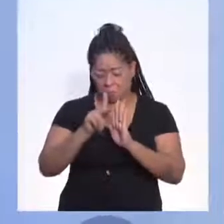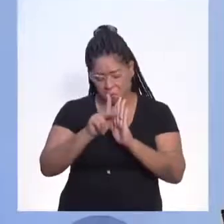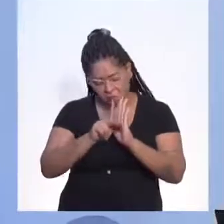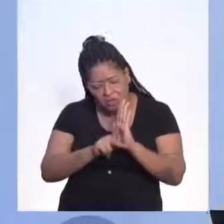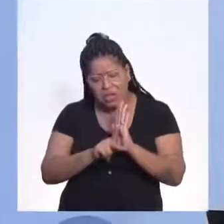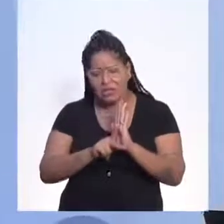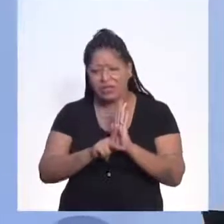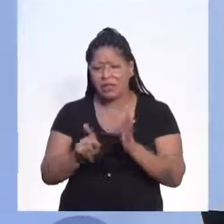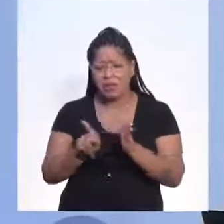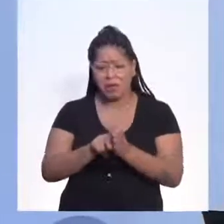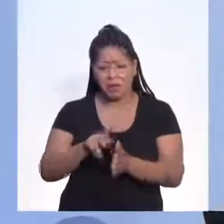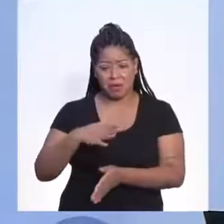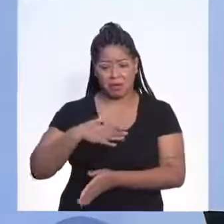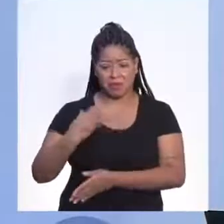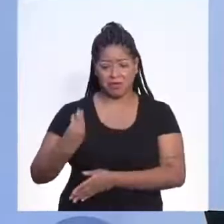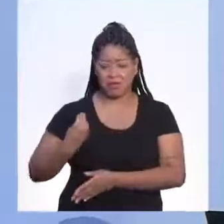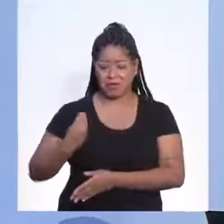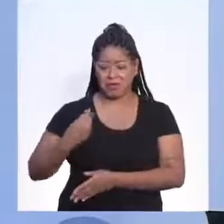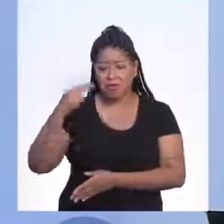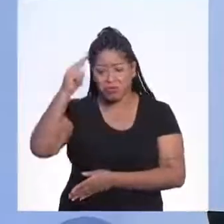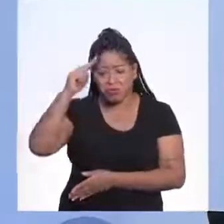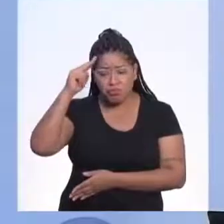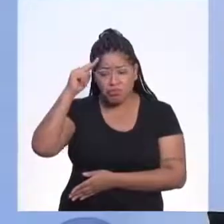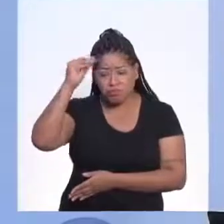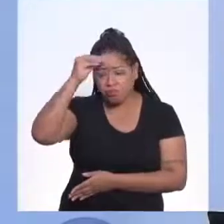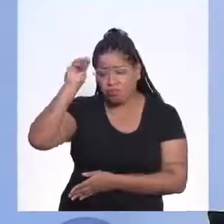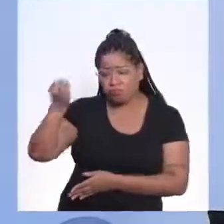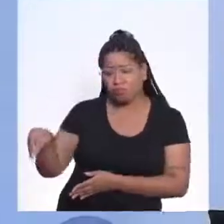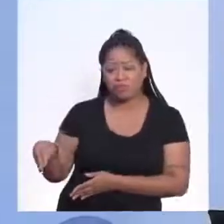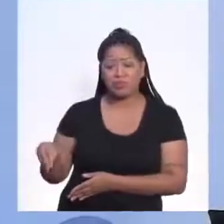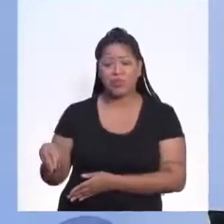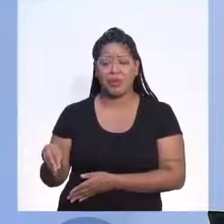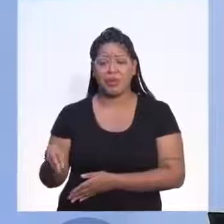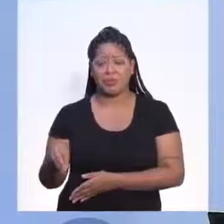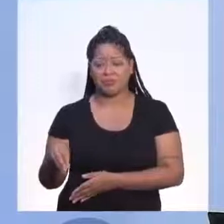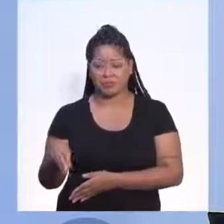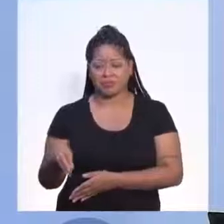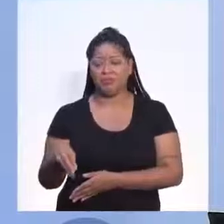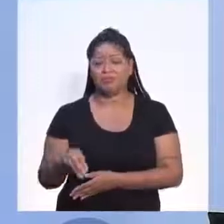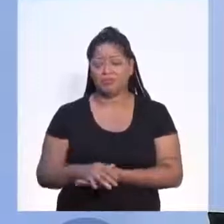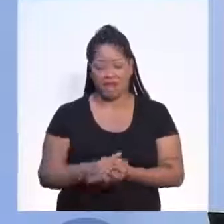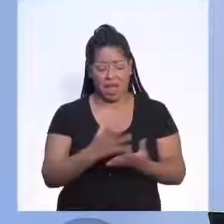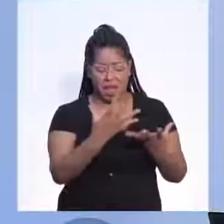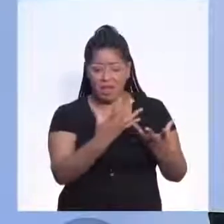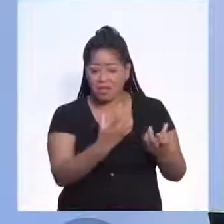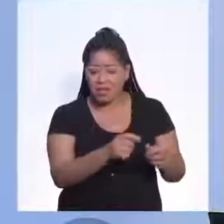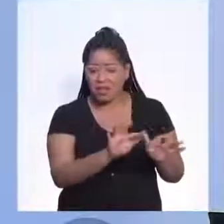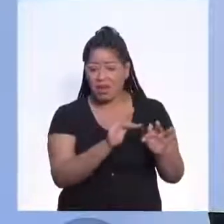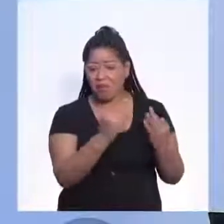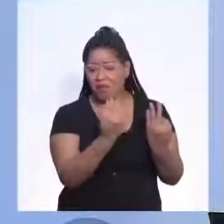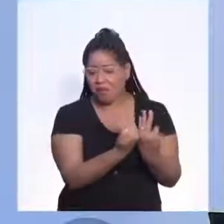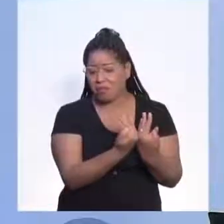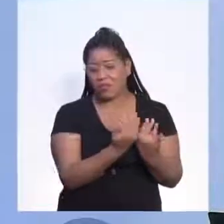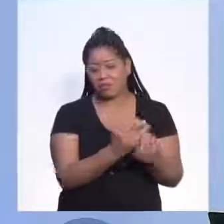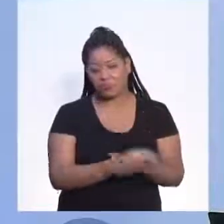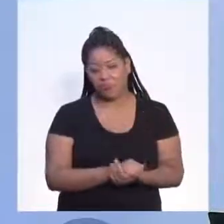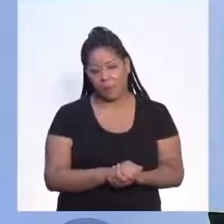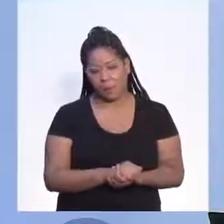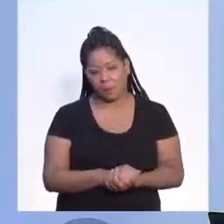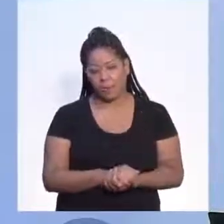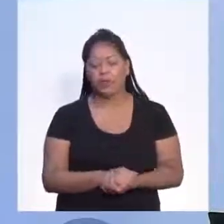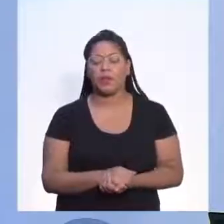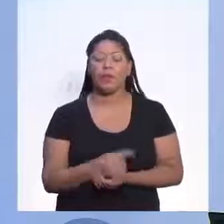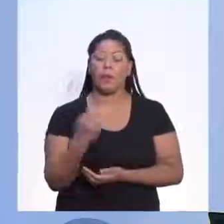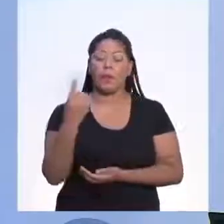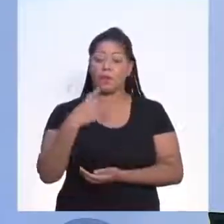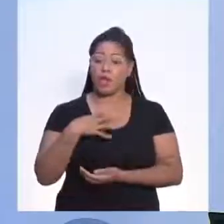que abrir mão de todos os seus sonhos para aceitar aí uma tradição. Neste momento da história, o primeiro filho ele herdava as